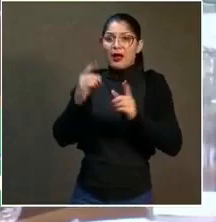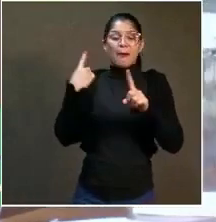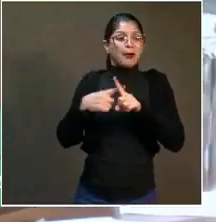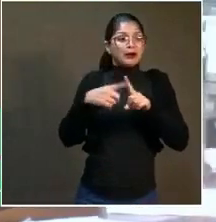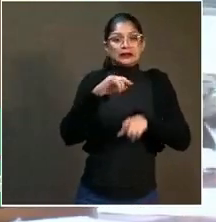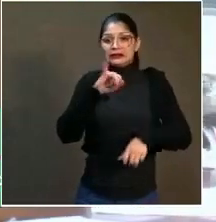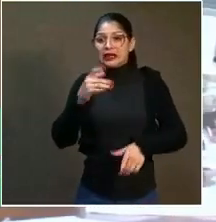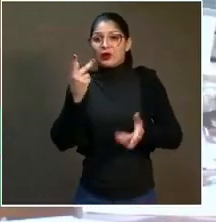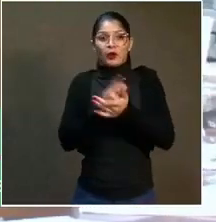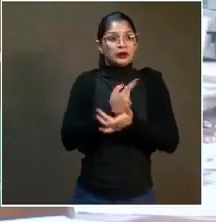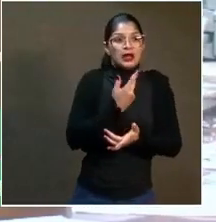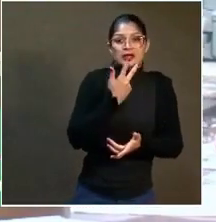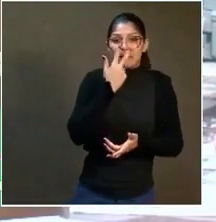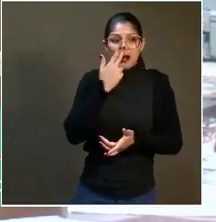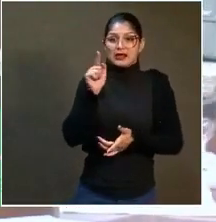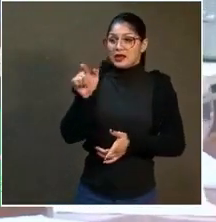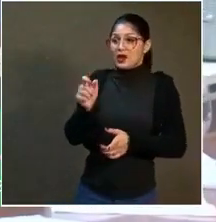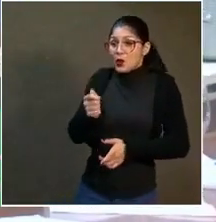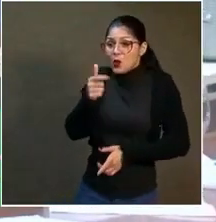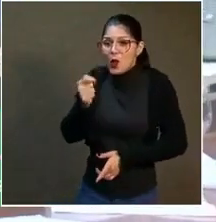porque é isso que hoje está se pedindo.